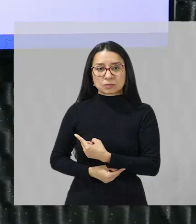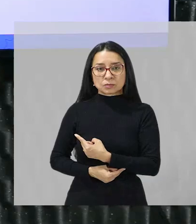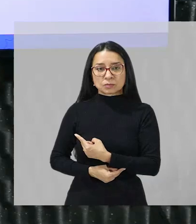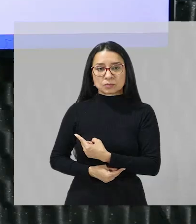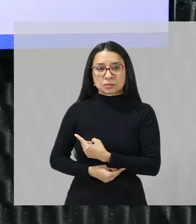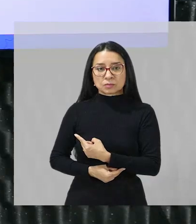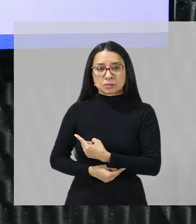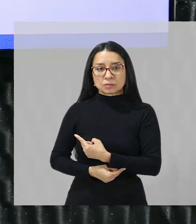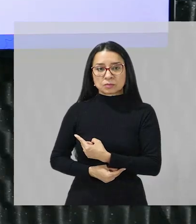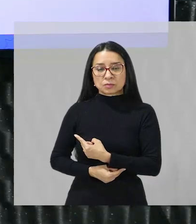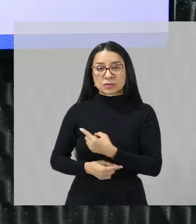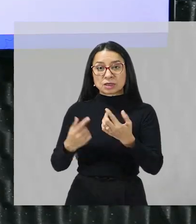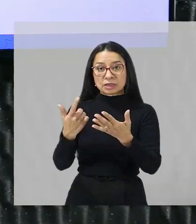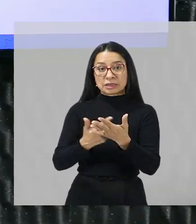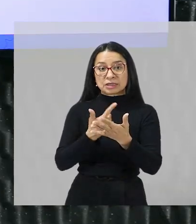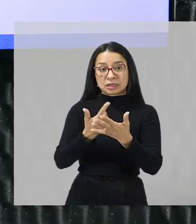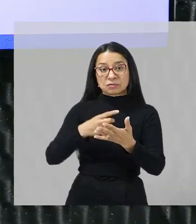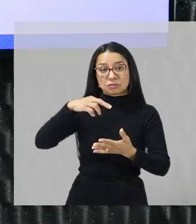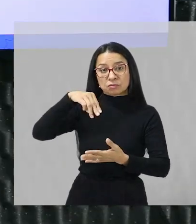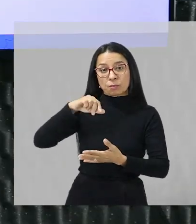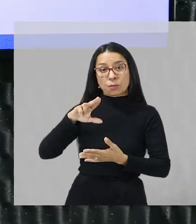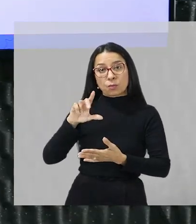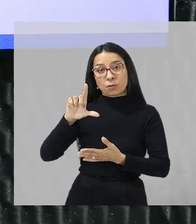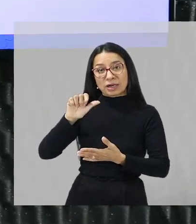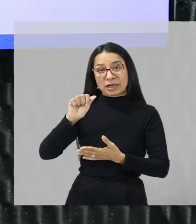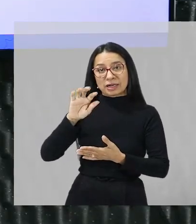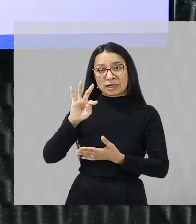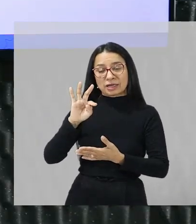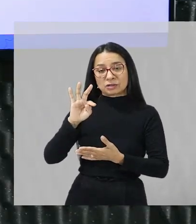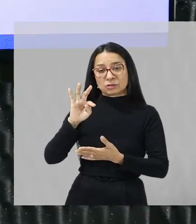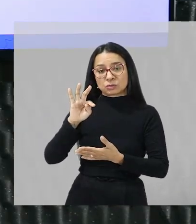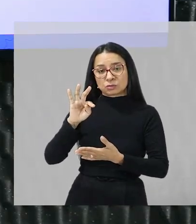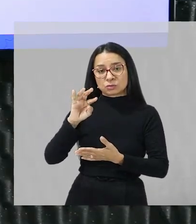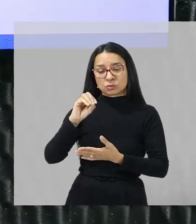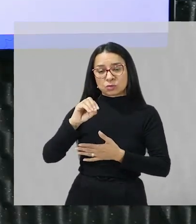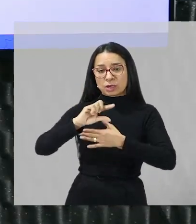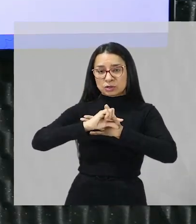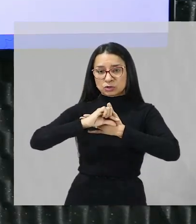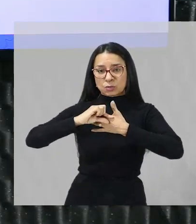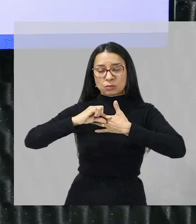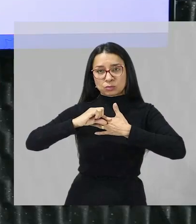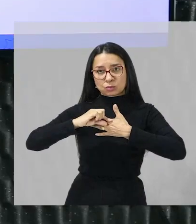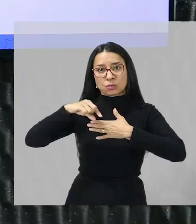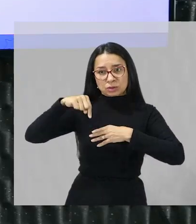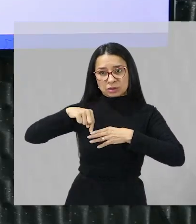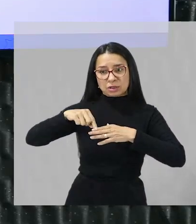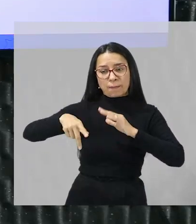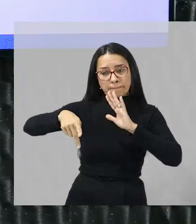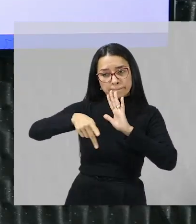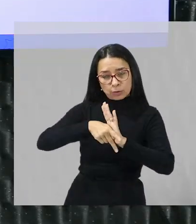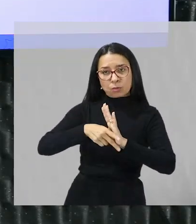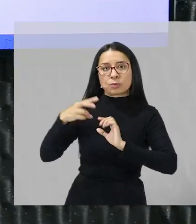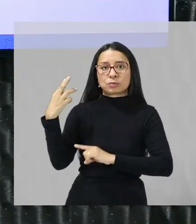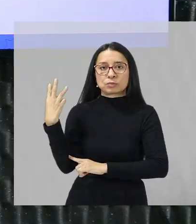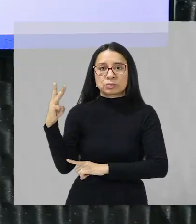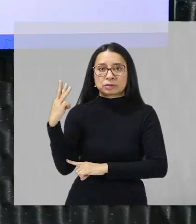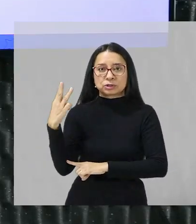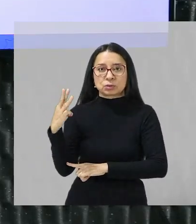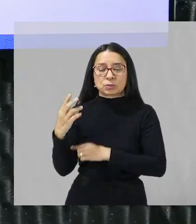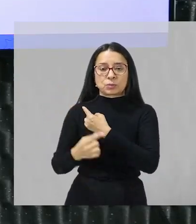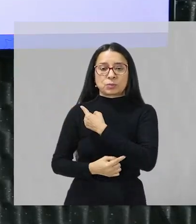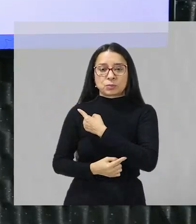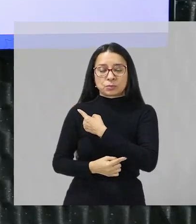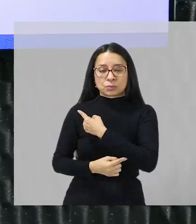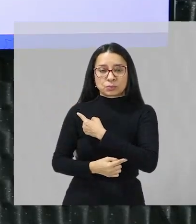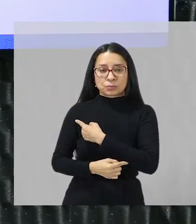combater a intolerância e a incompreensão. A que melhor responde é a letra D, a necessidade de superar o medo e a discriminação. Vamos ver então,